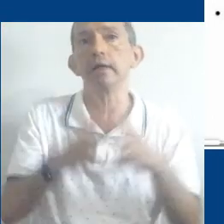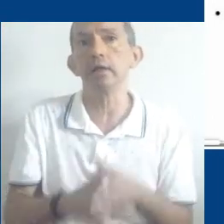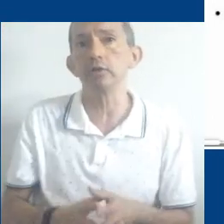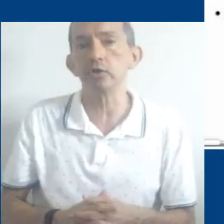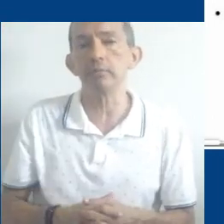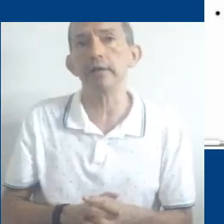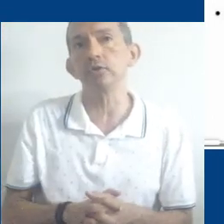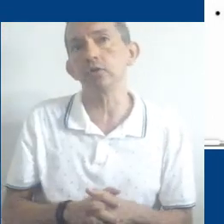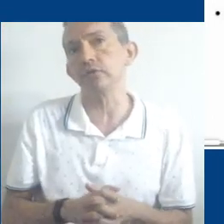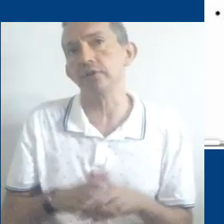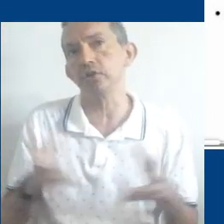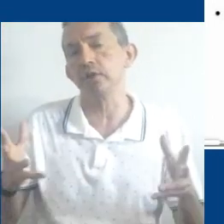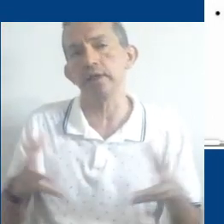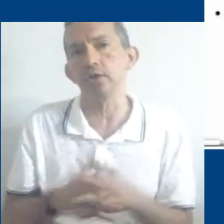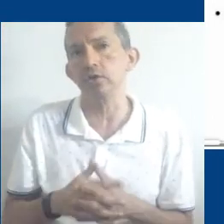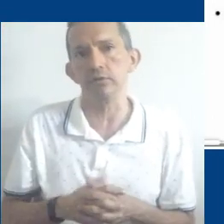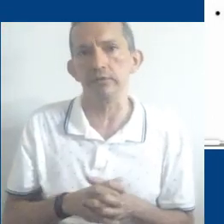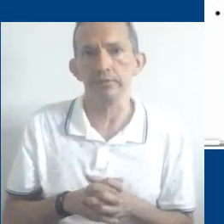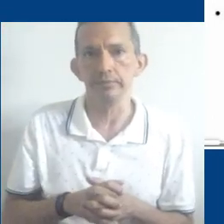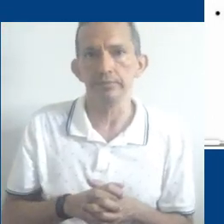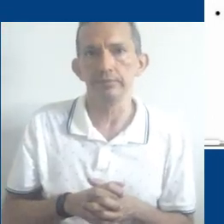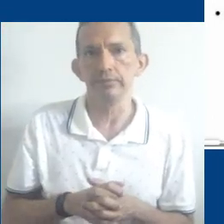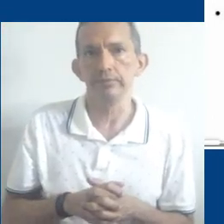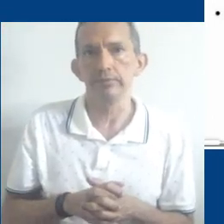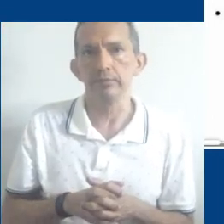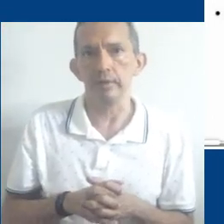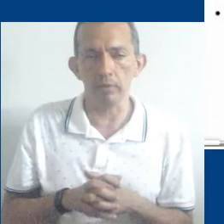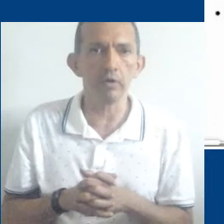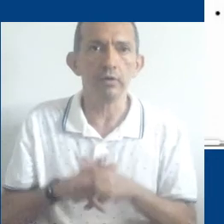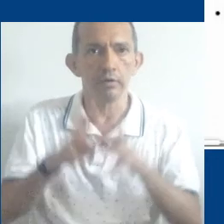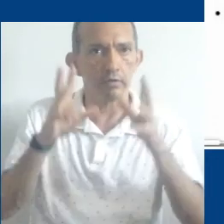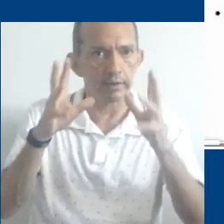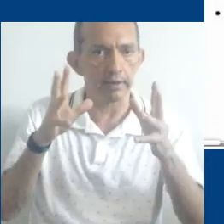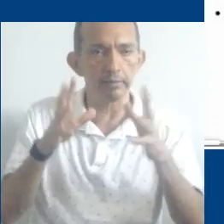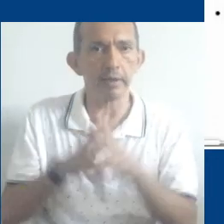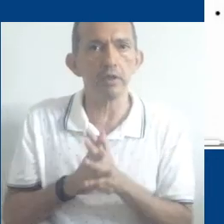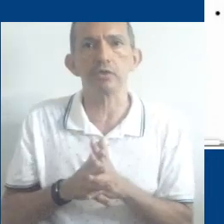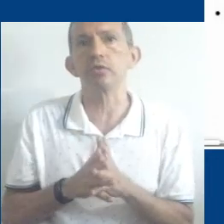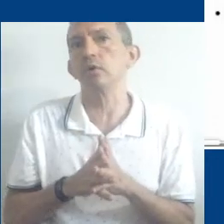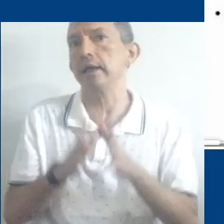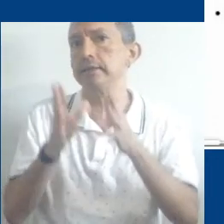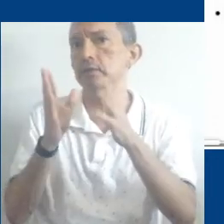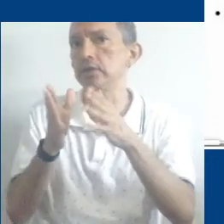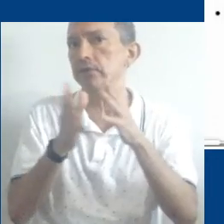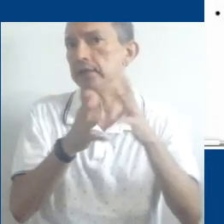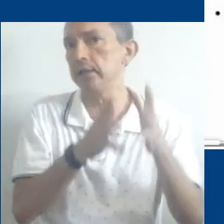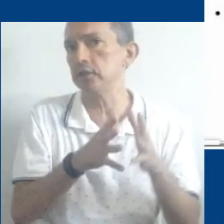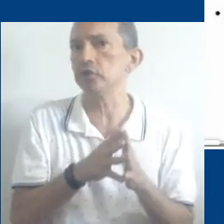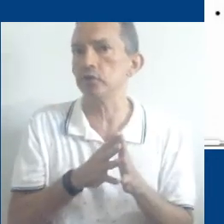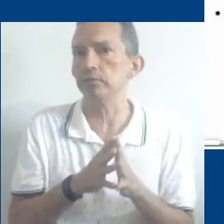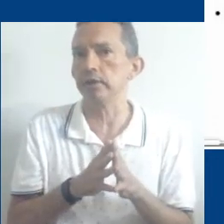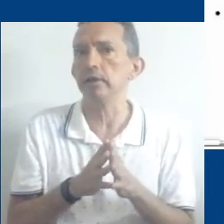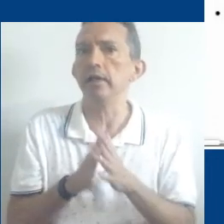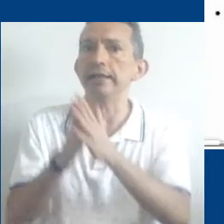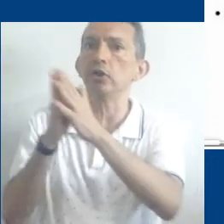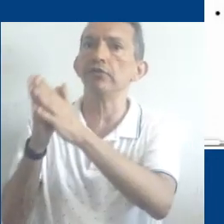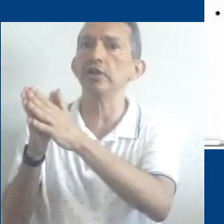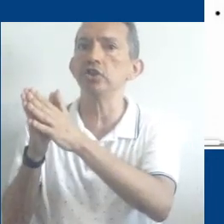eu tenho um mecanismo chamado de autofagia negativa. Tá bom? Então atente para isso, com relação à atividade